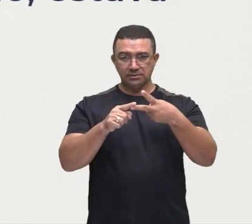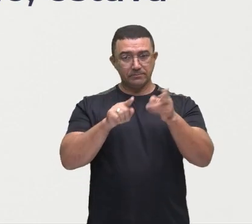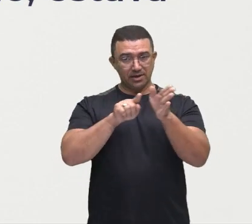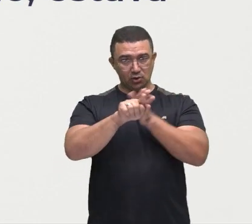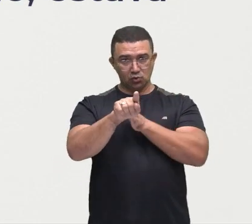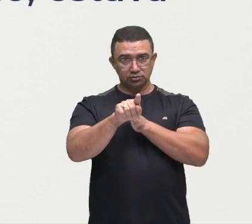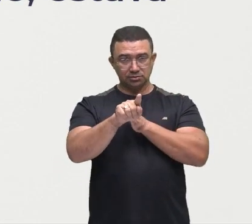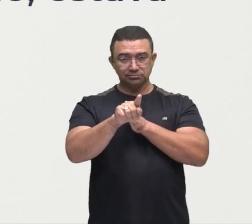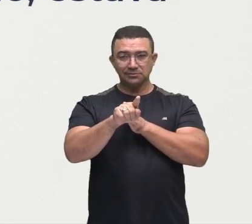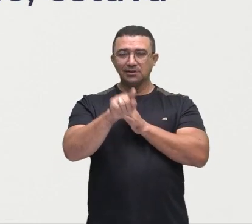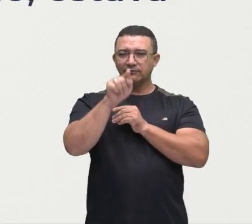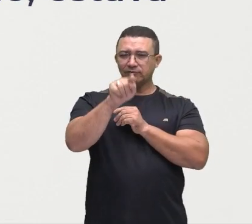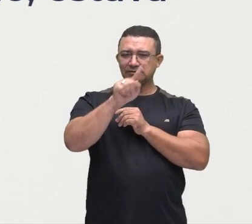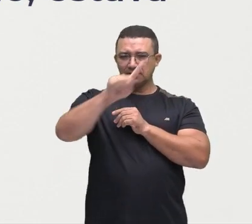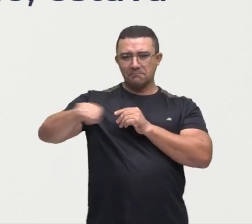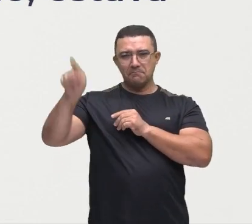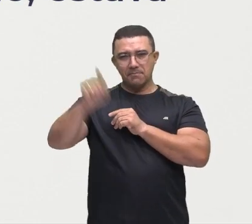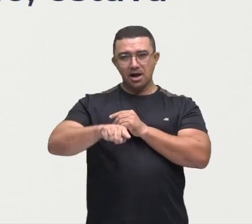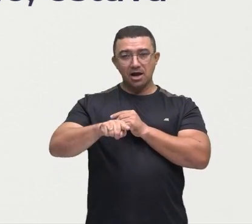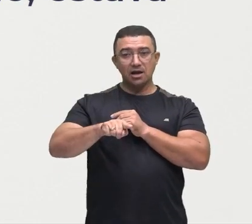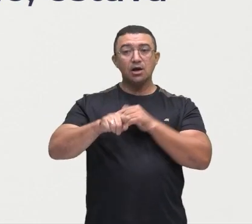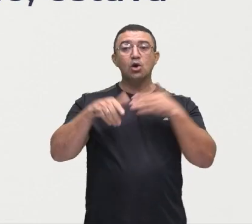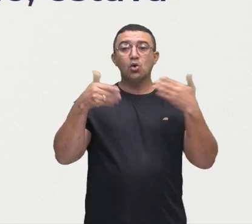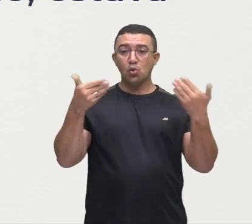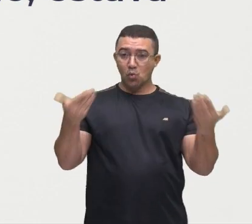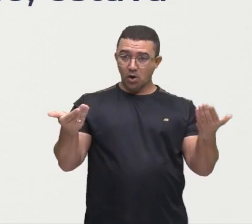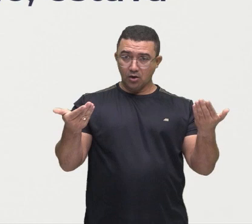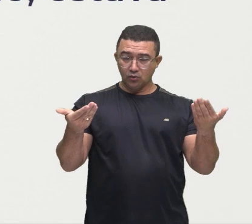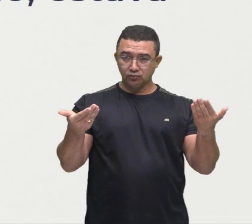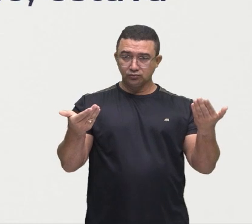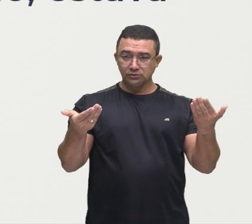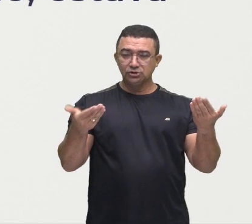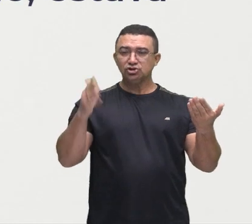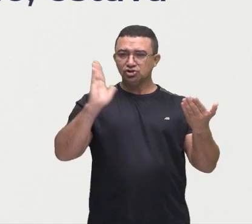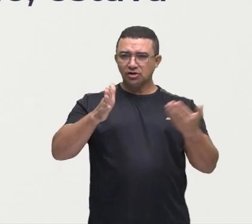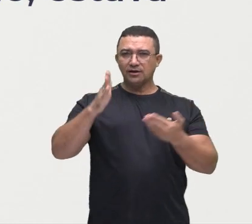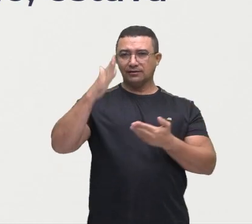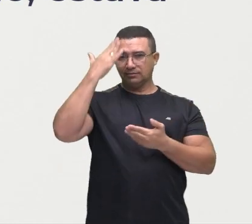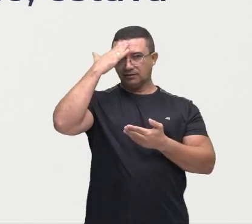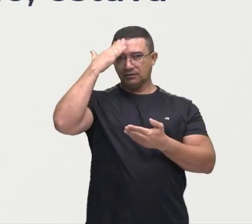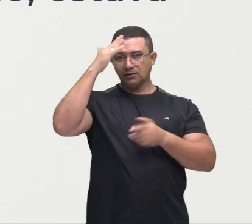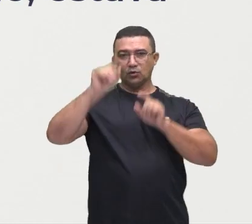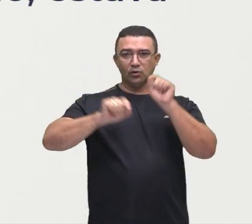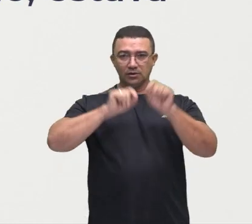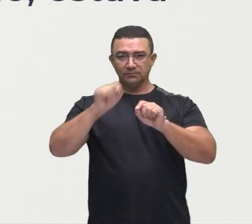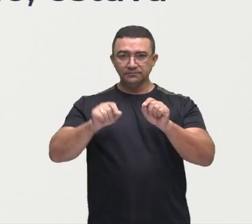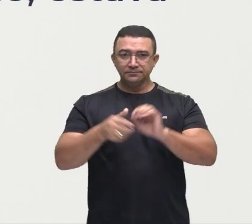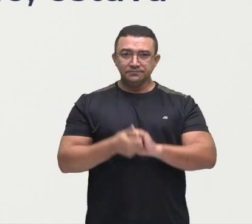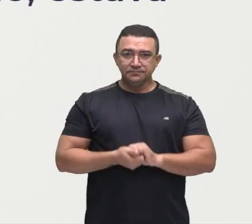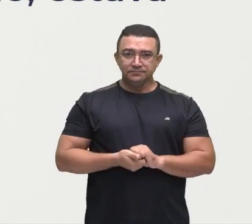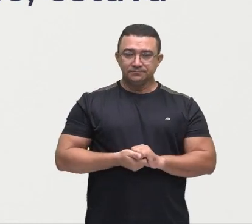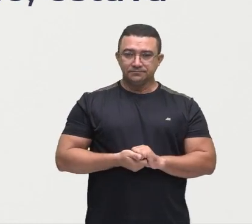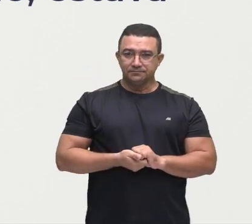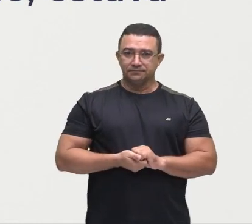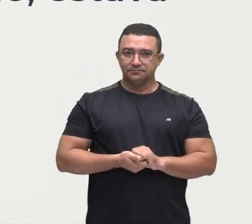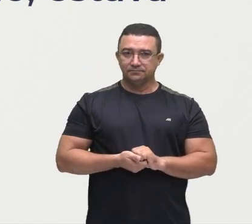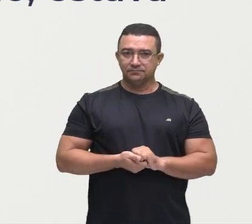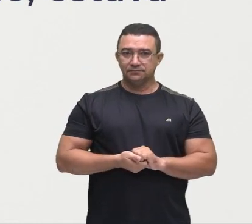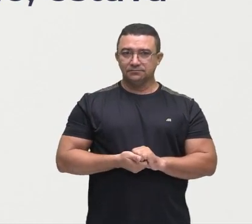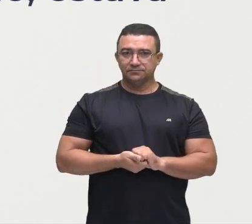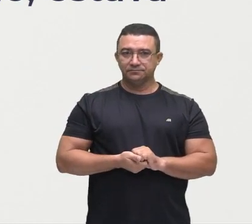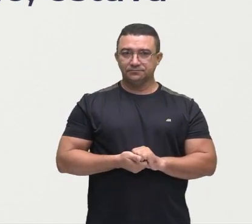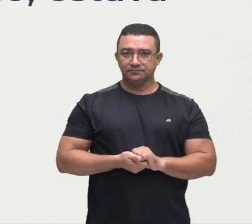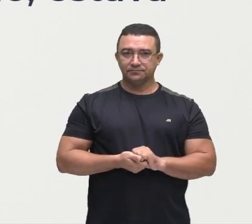seguir, assinale a alternativa. Já compreendendo aqui, interpretação textual. A alternativa só tem